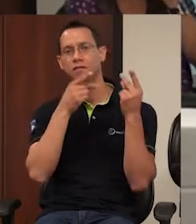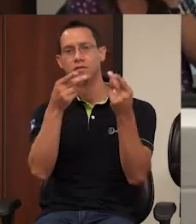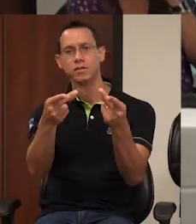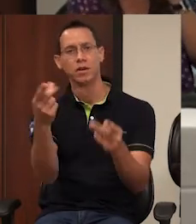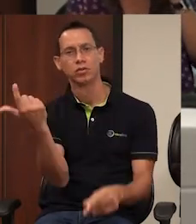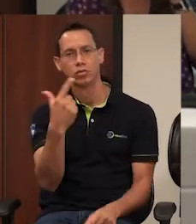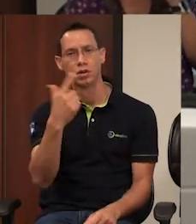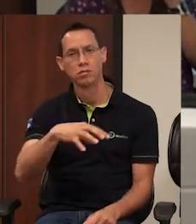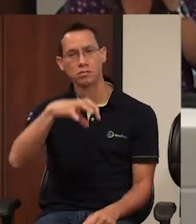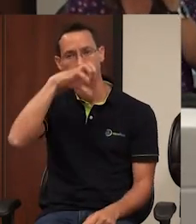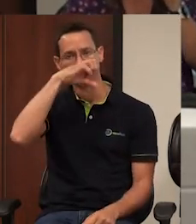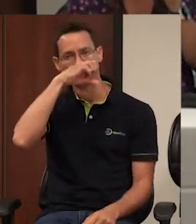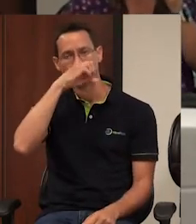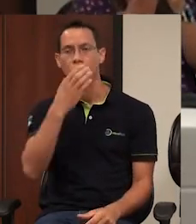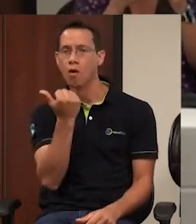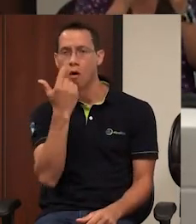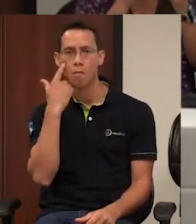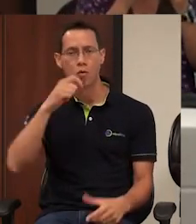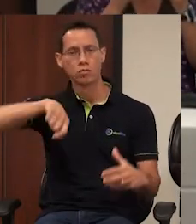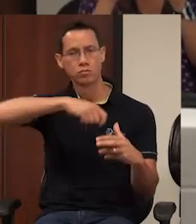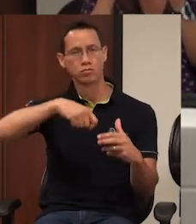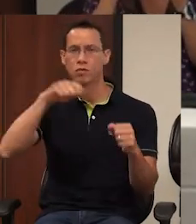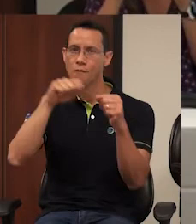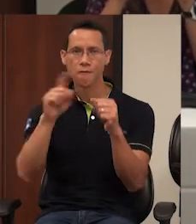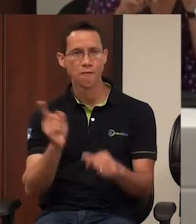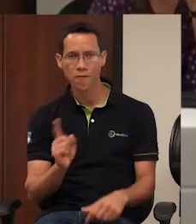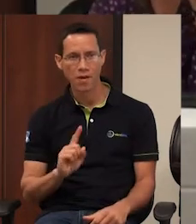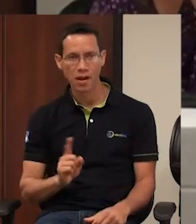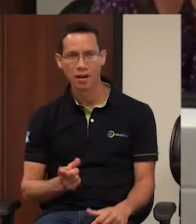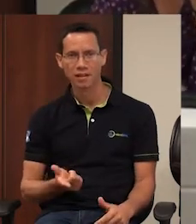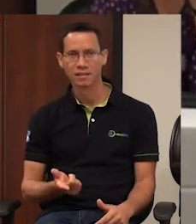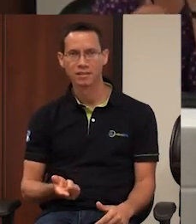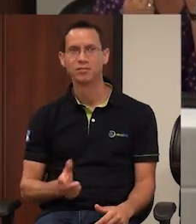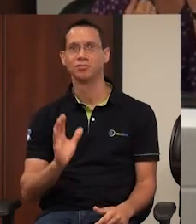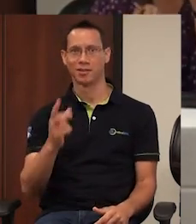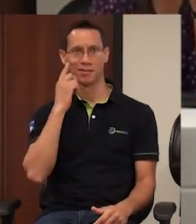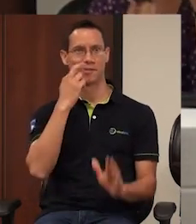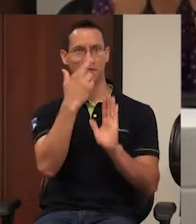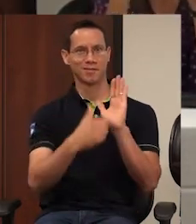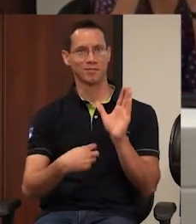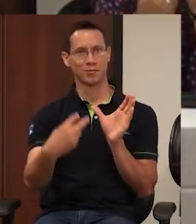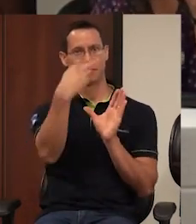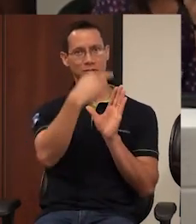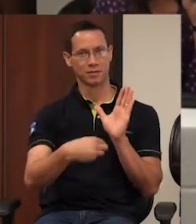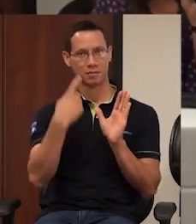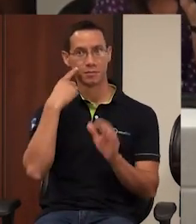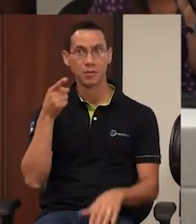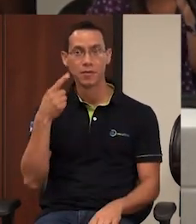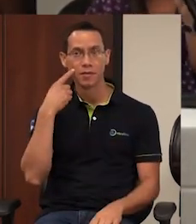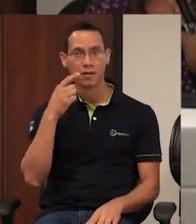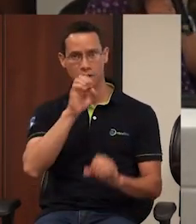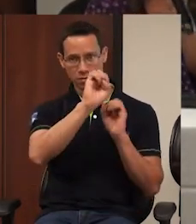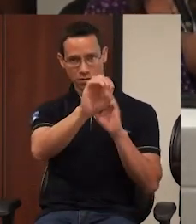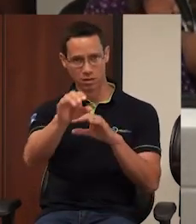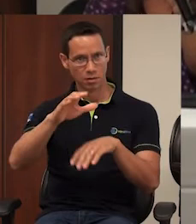tinha cheiro do almoço sendo feito. Eu já li isso, hein? Eu já li isso. Mas vejam bem, aí vocês vão lá e ensinam. Vocês